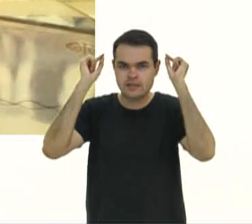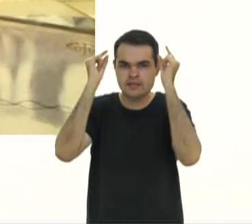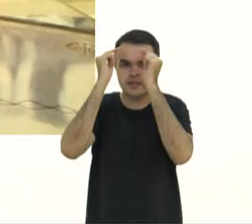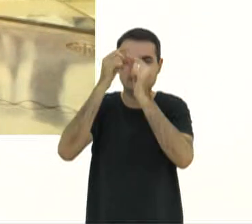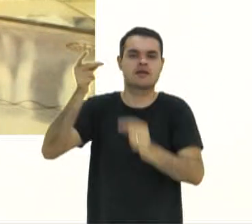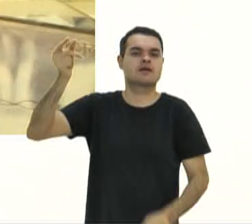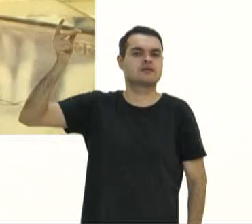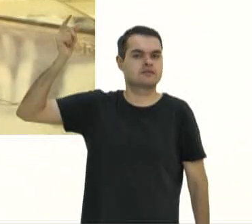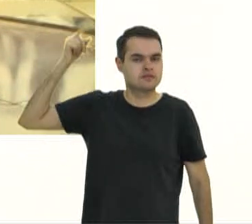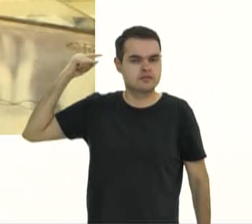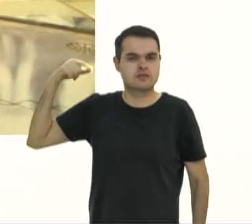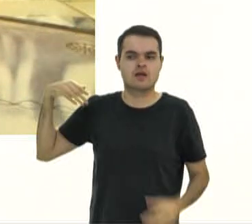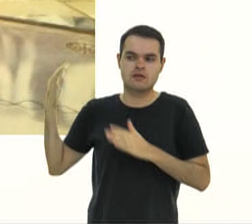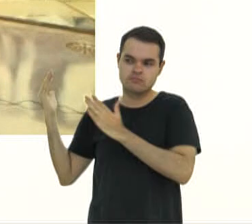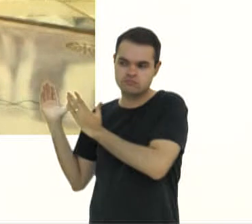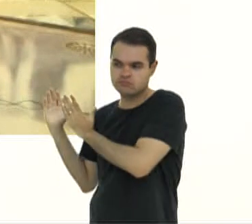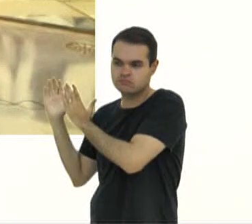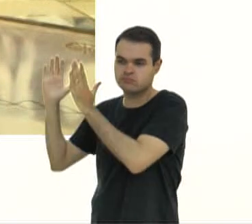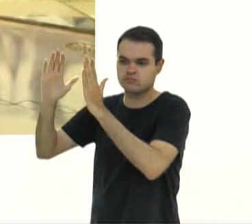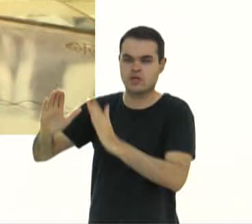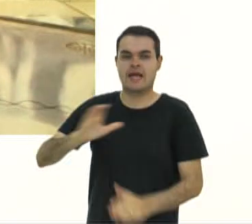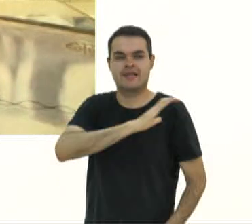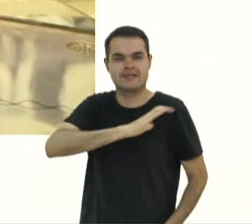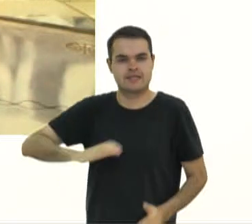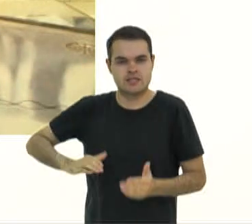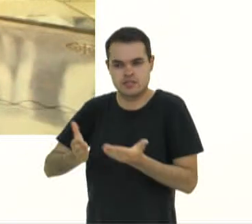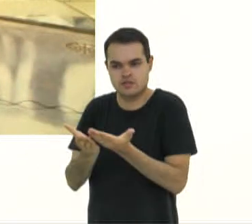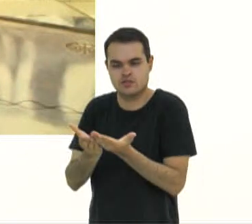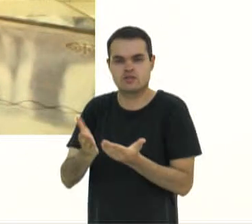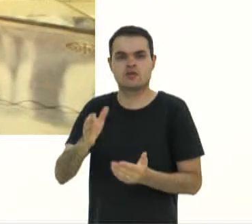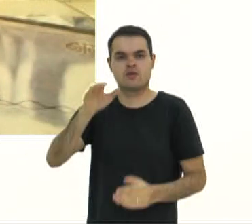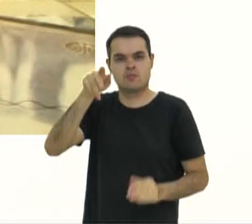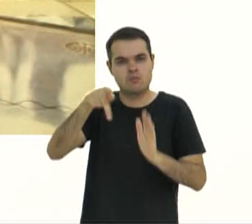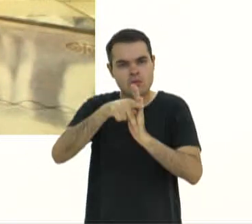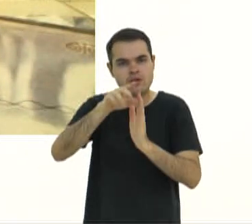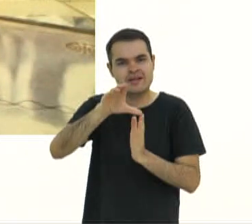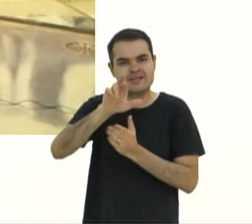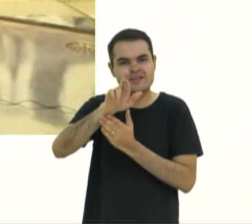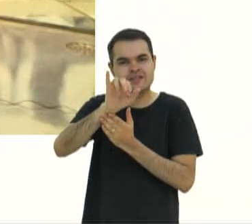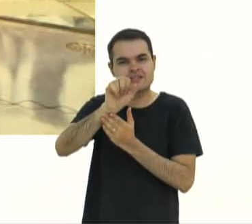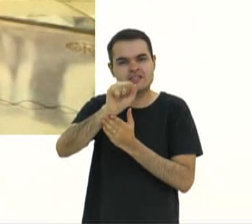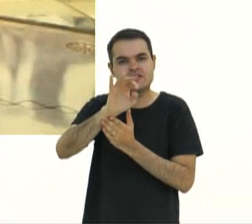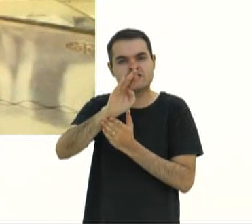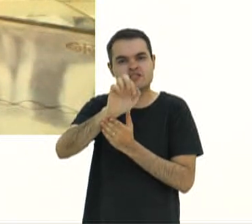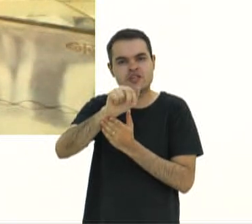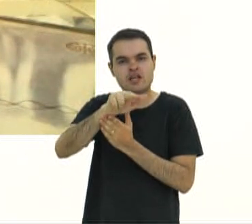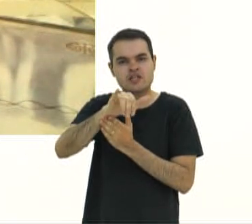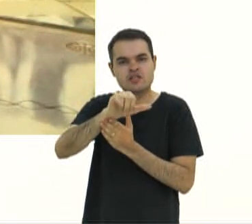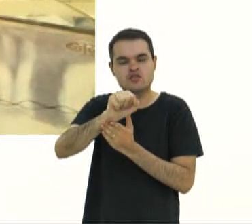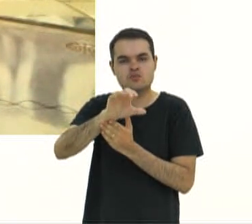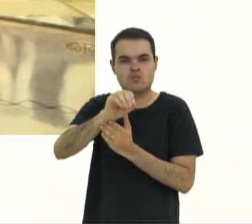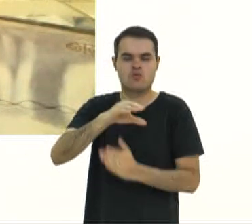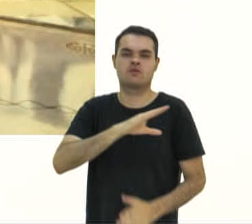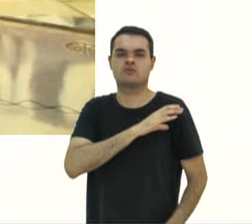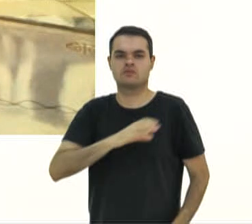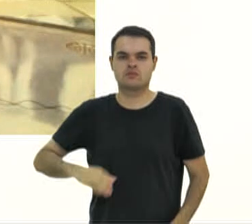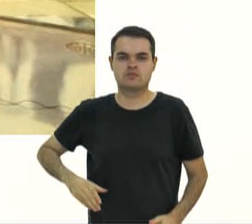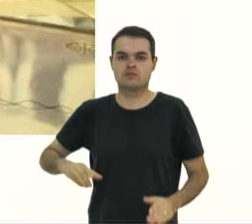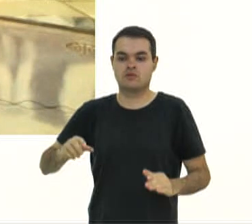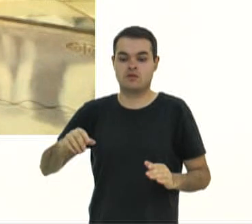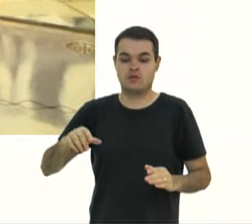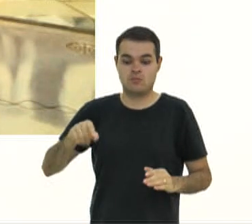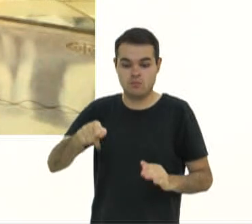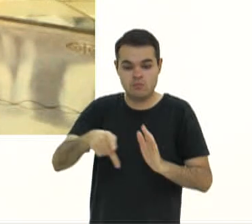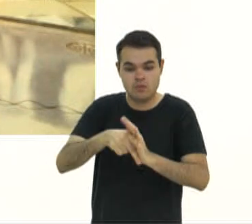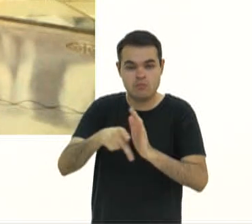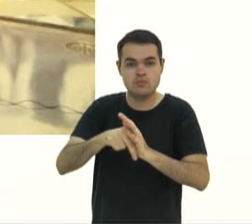muito importante da história que é o cristianismo, em que o termo energia começou a ser associado a Deus. Por